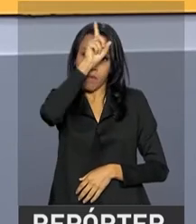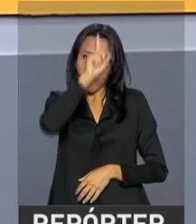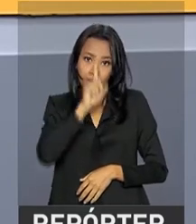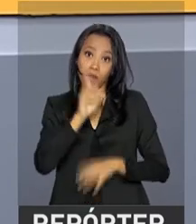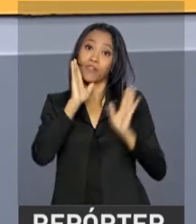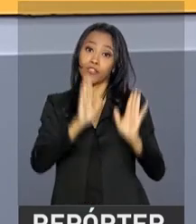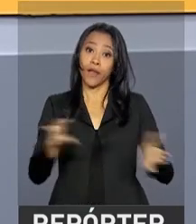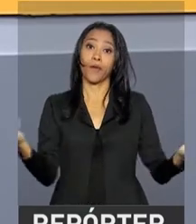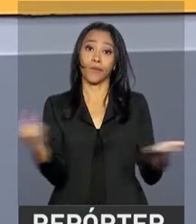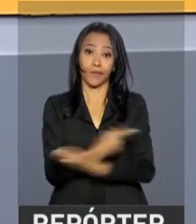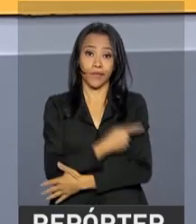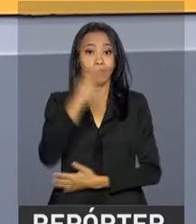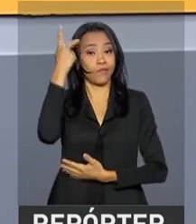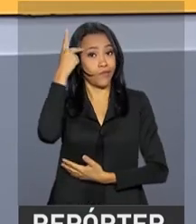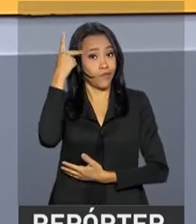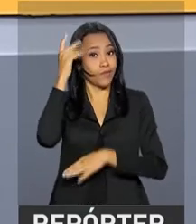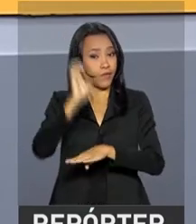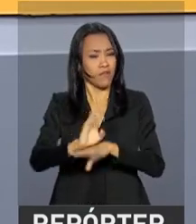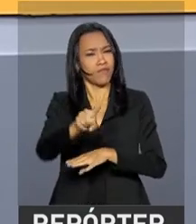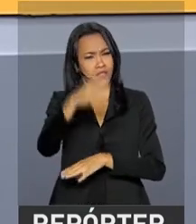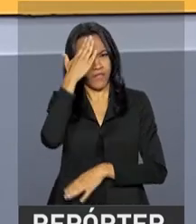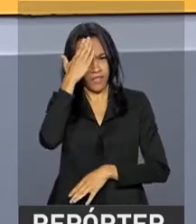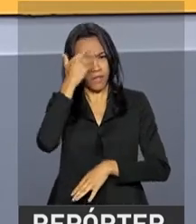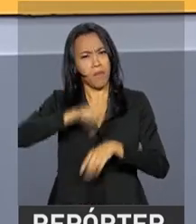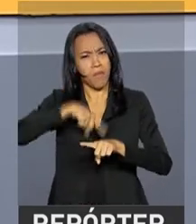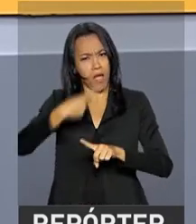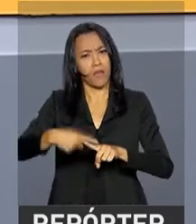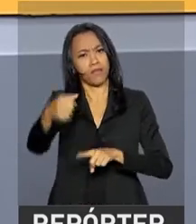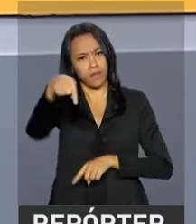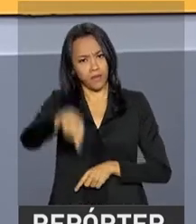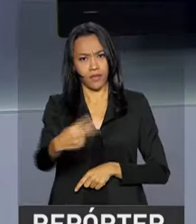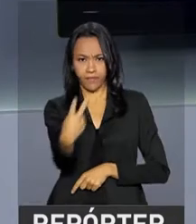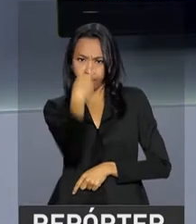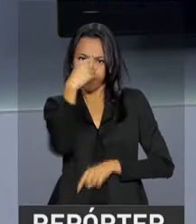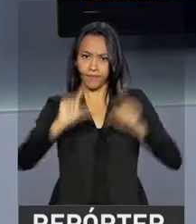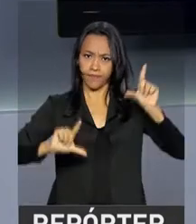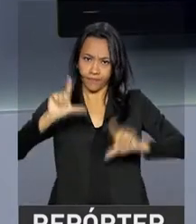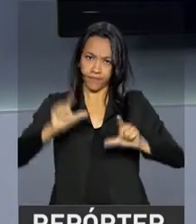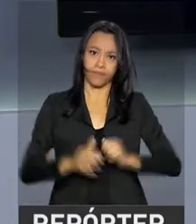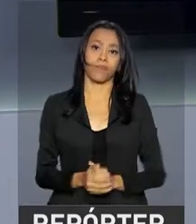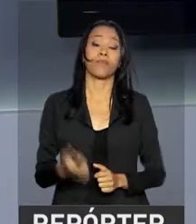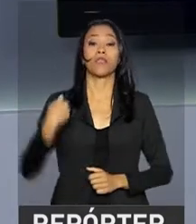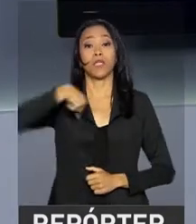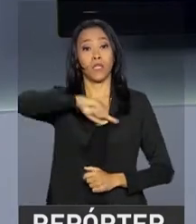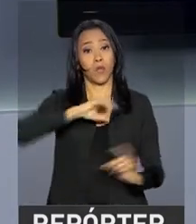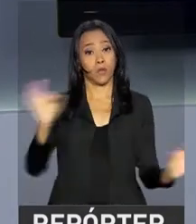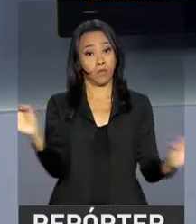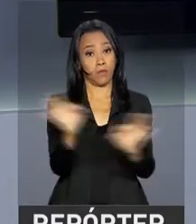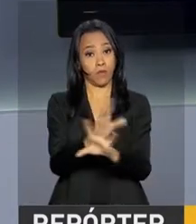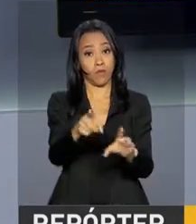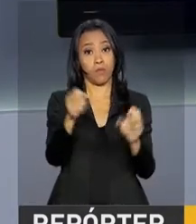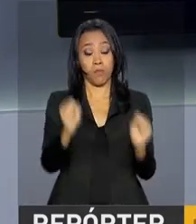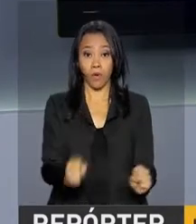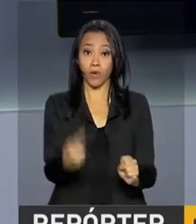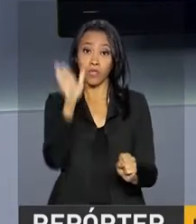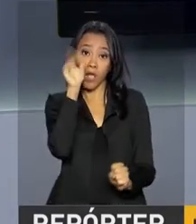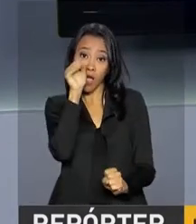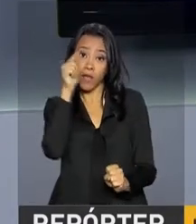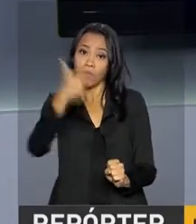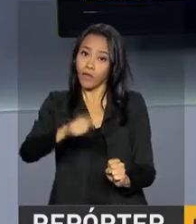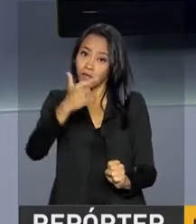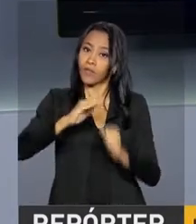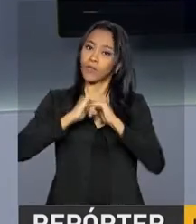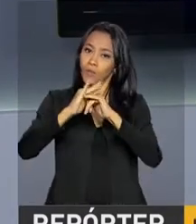de janeiro você vai saber mais aqui nos nossos boletins de hora em hora nós ficamos por aqui você pode rever as reportagens no